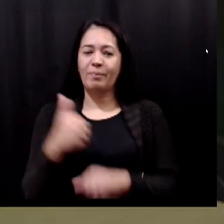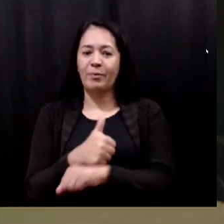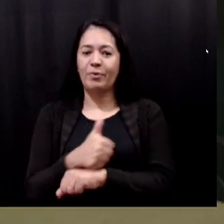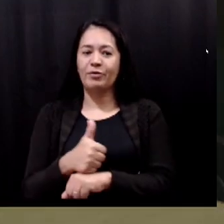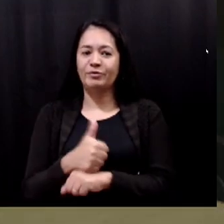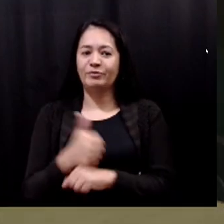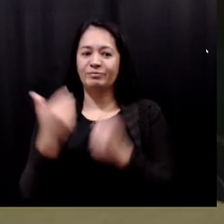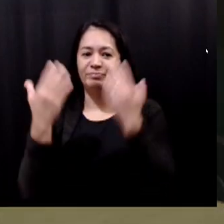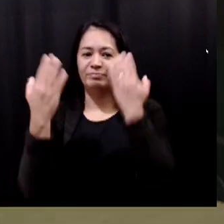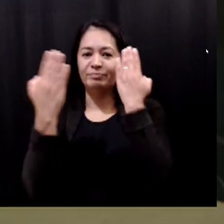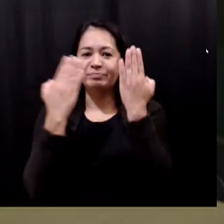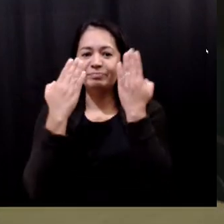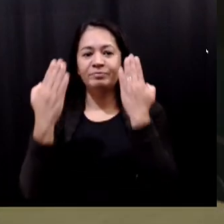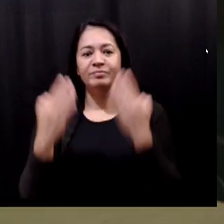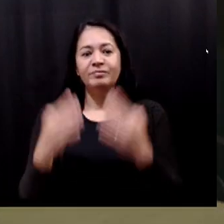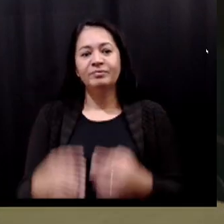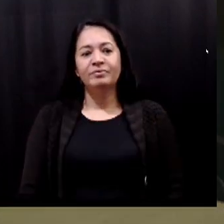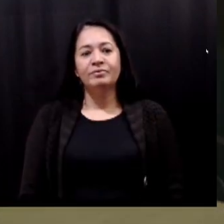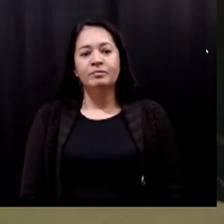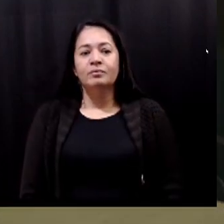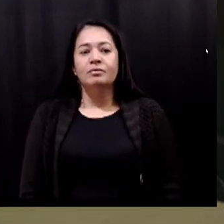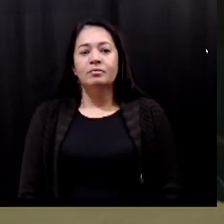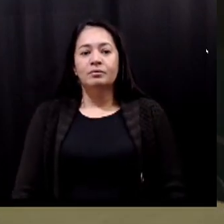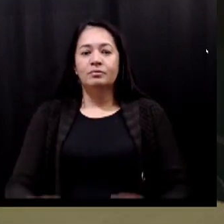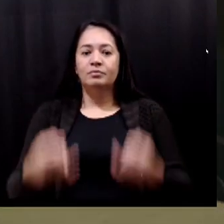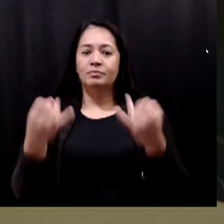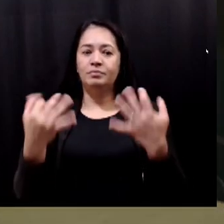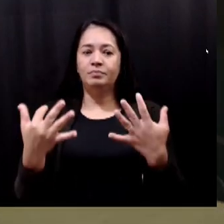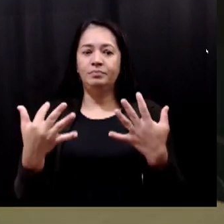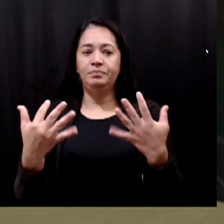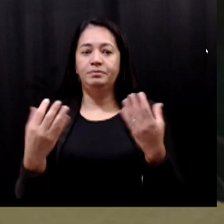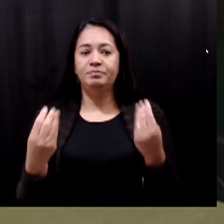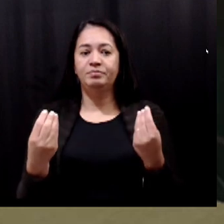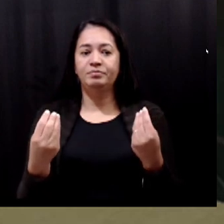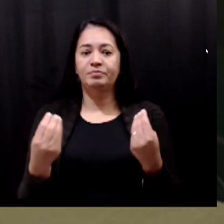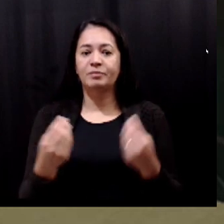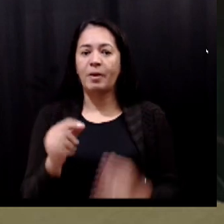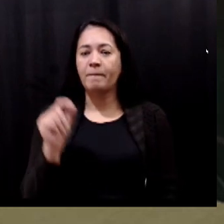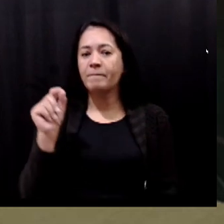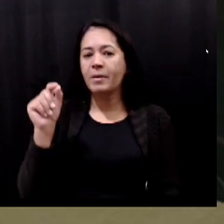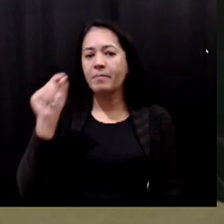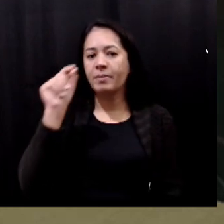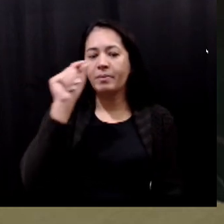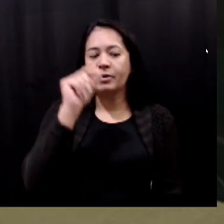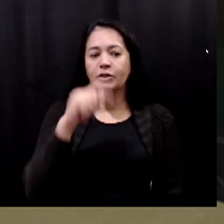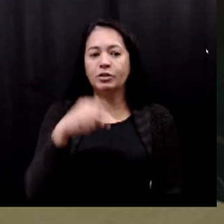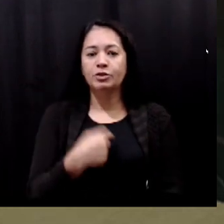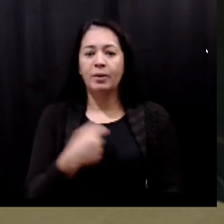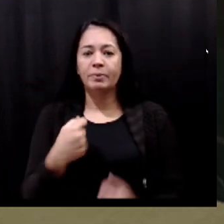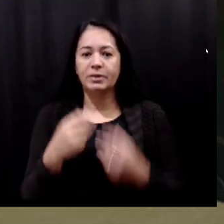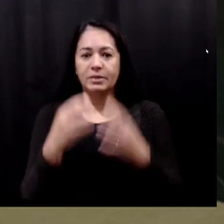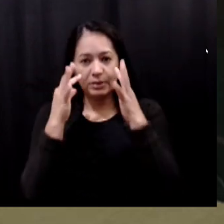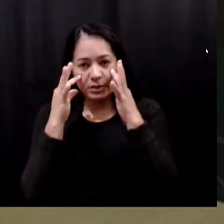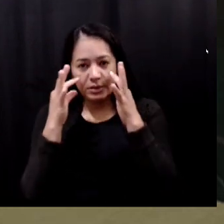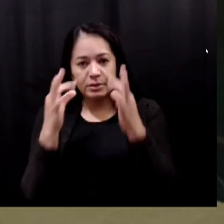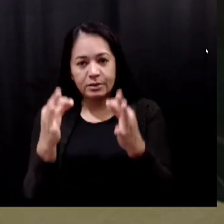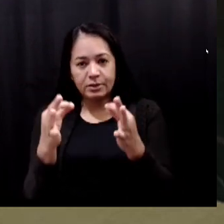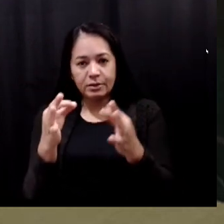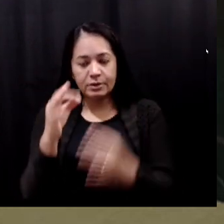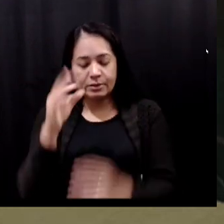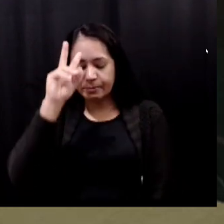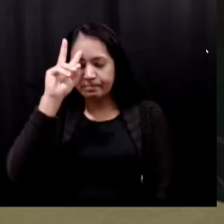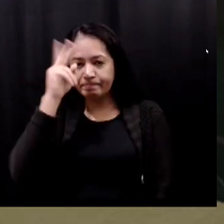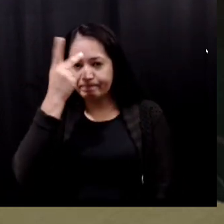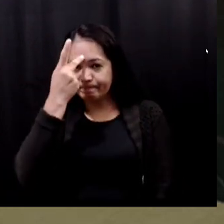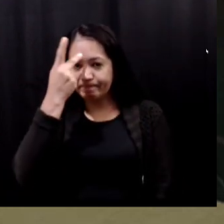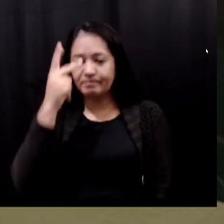e trazendo para a gente alguns pontos em que a gente precisa se atentar, né? Virar a chavinha. Quem é que cuida